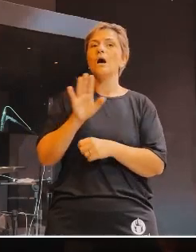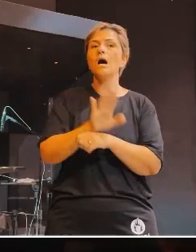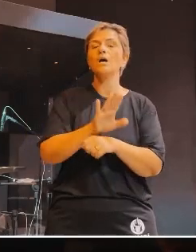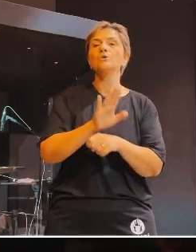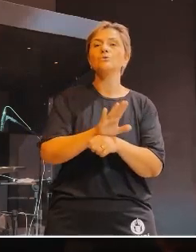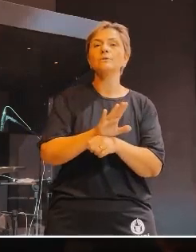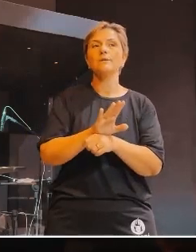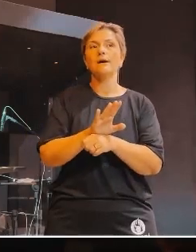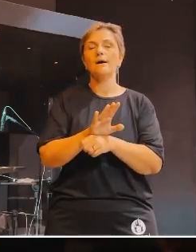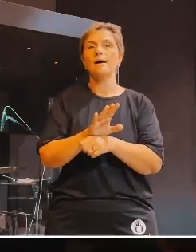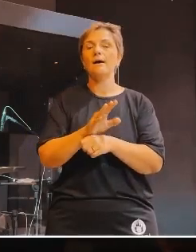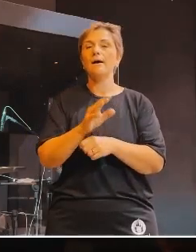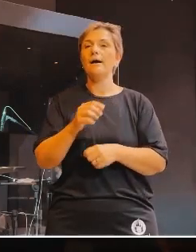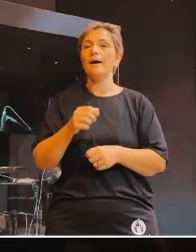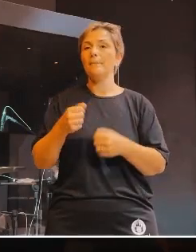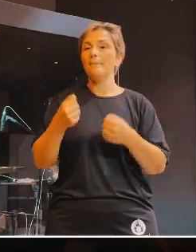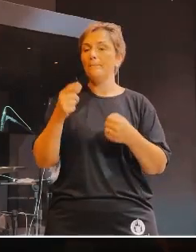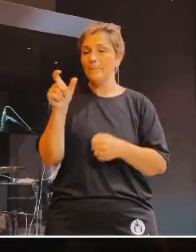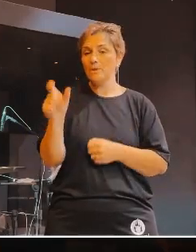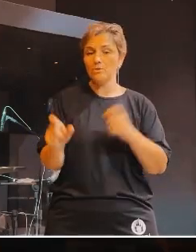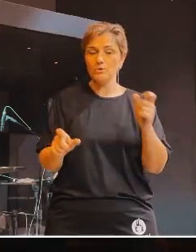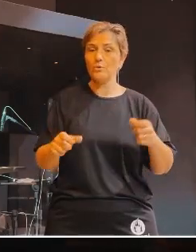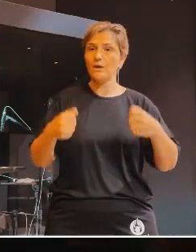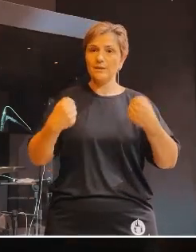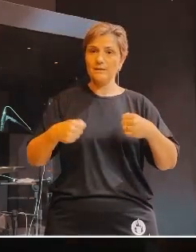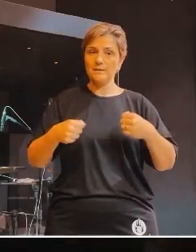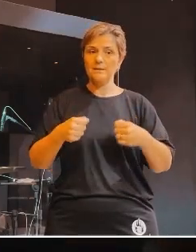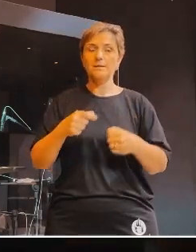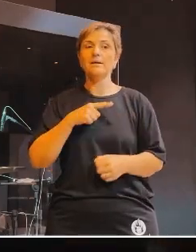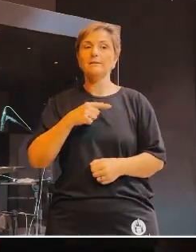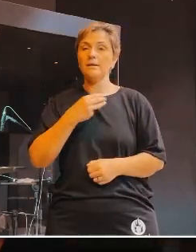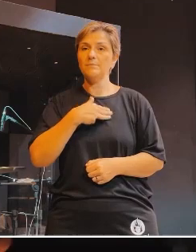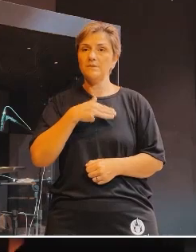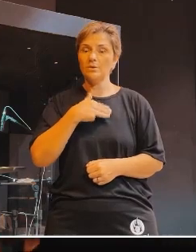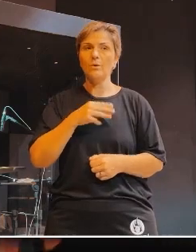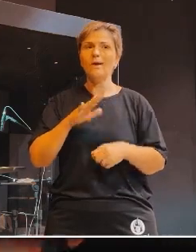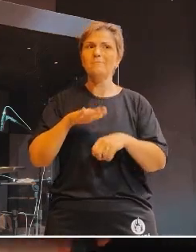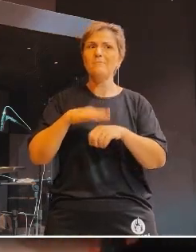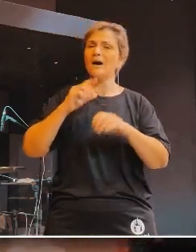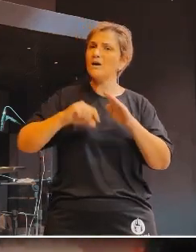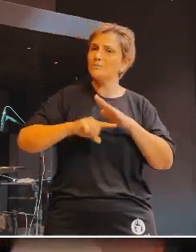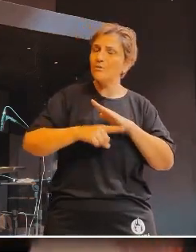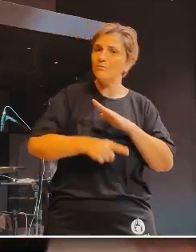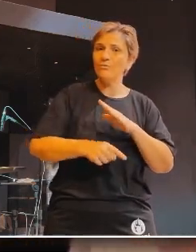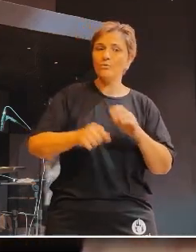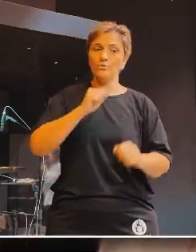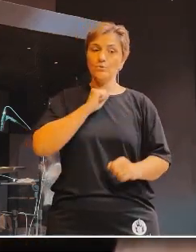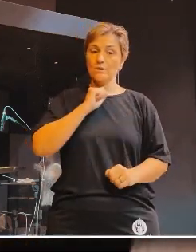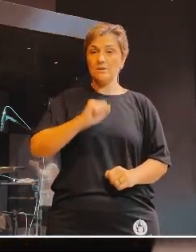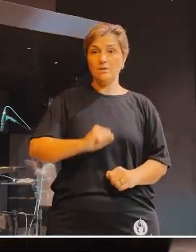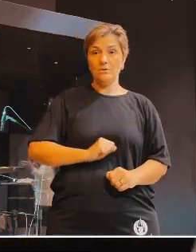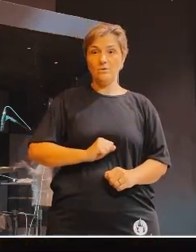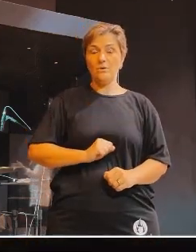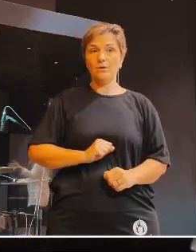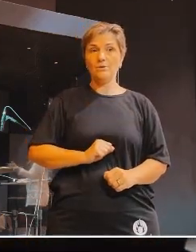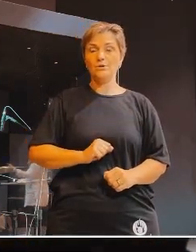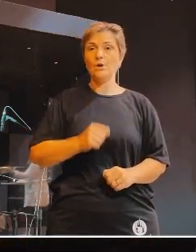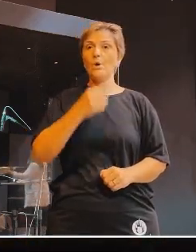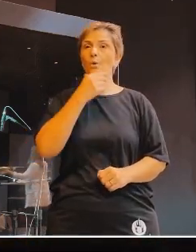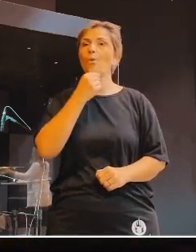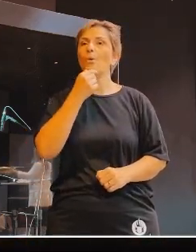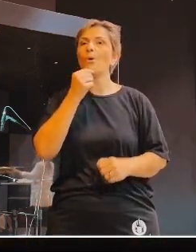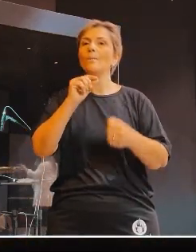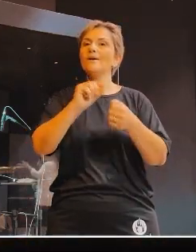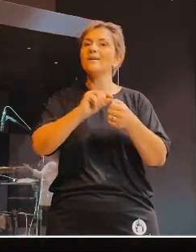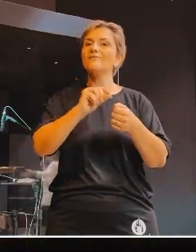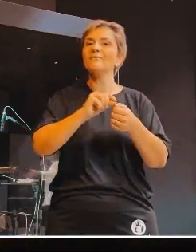ter misericórdia. É um pouco mais profundo. O sacerdote, ele era aquele que